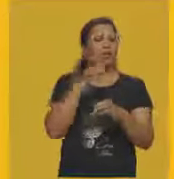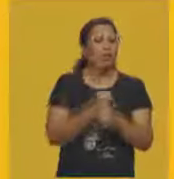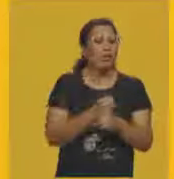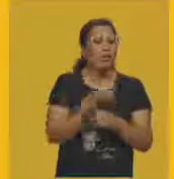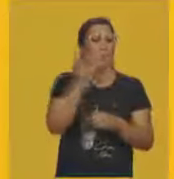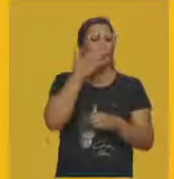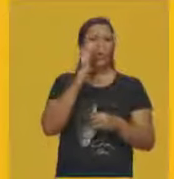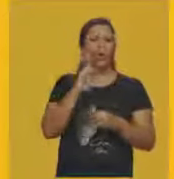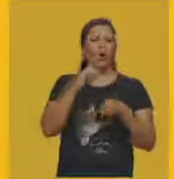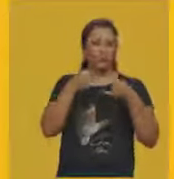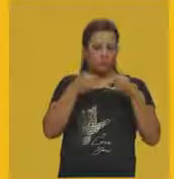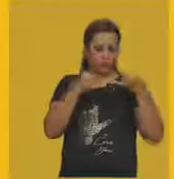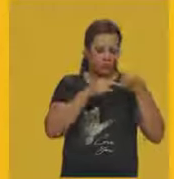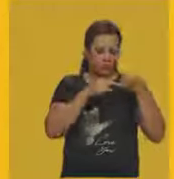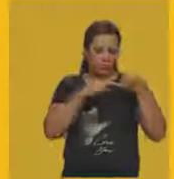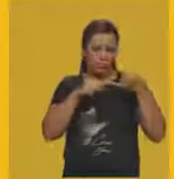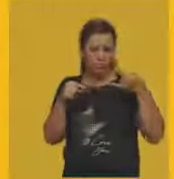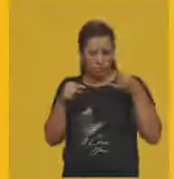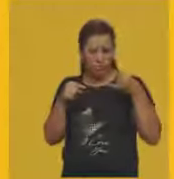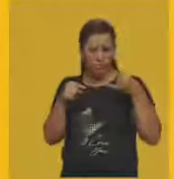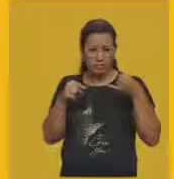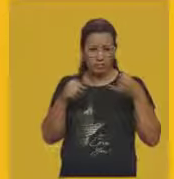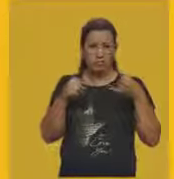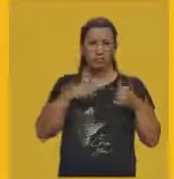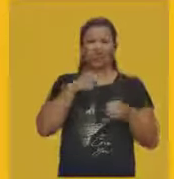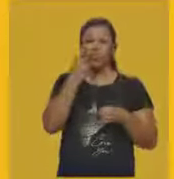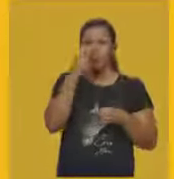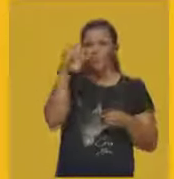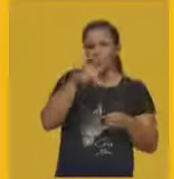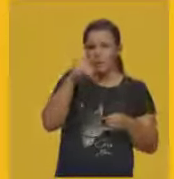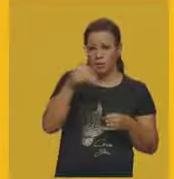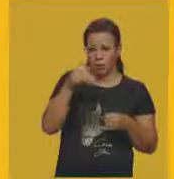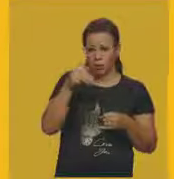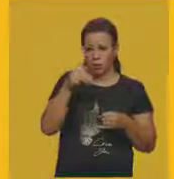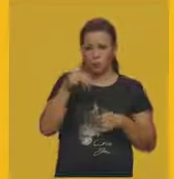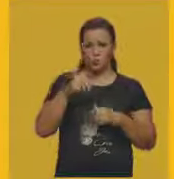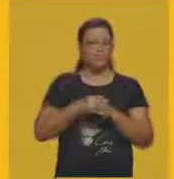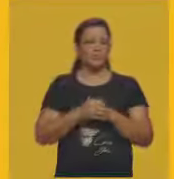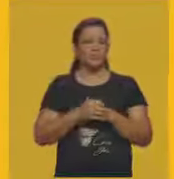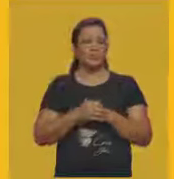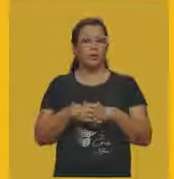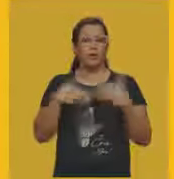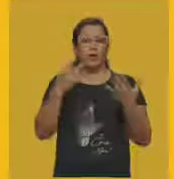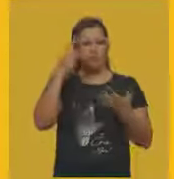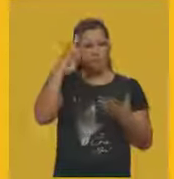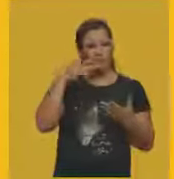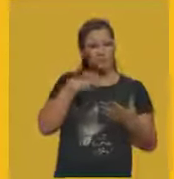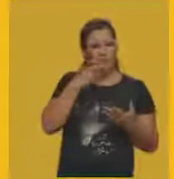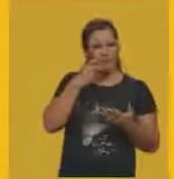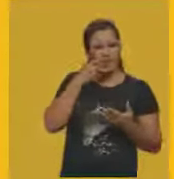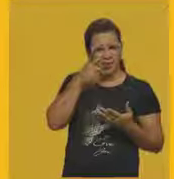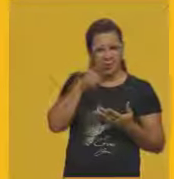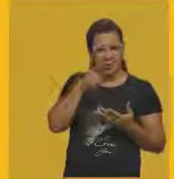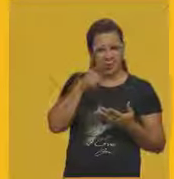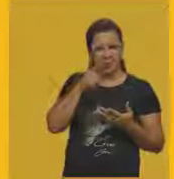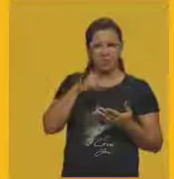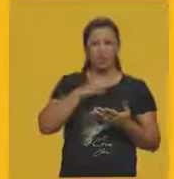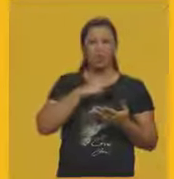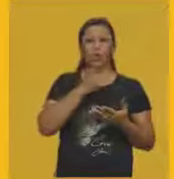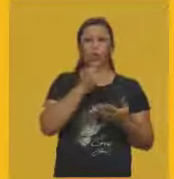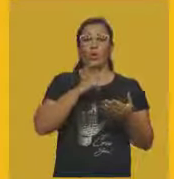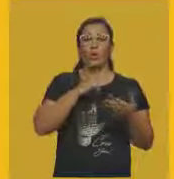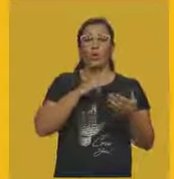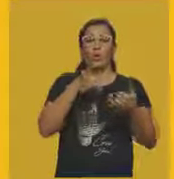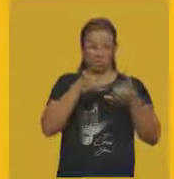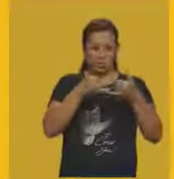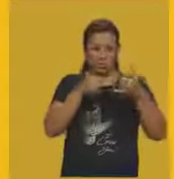passa através de uma seção transversal em 1 minuto. O que é a seção transversal? Lembra que eu falei no começo que é a quantidade de cargas